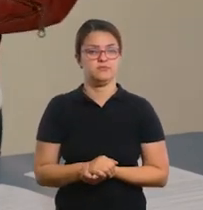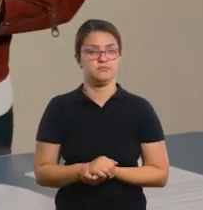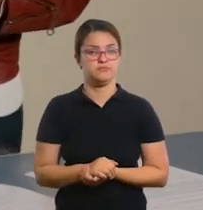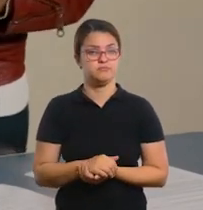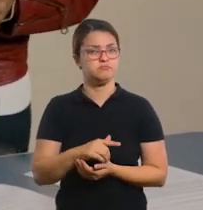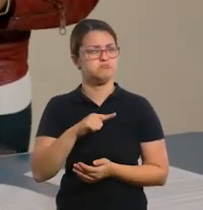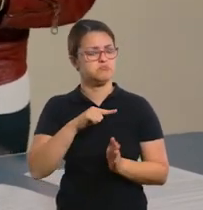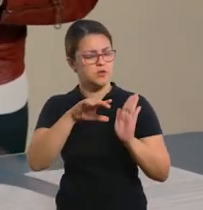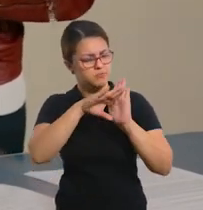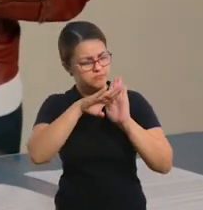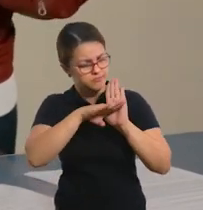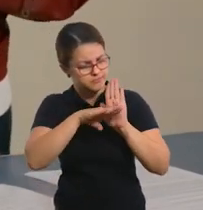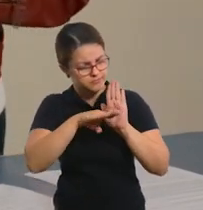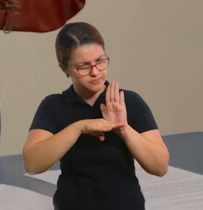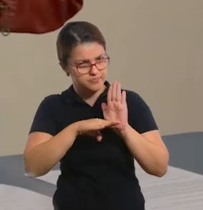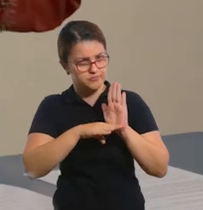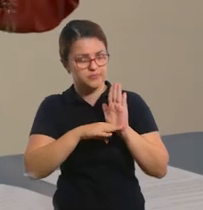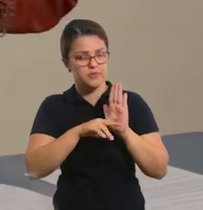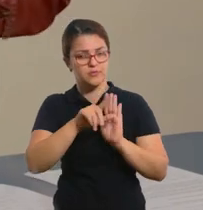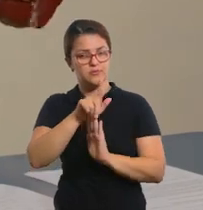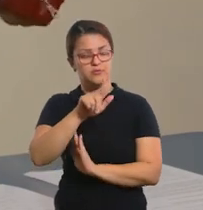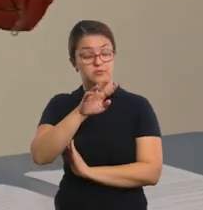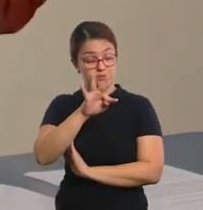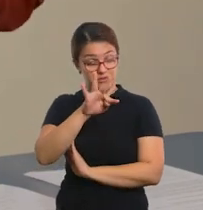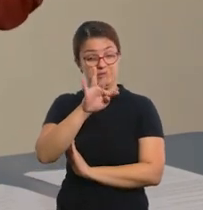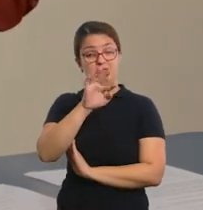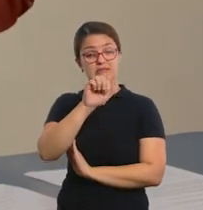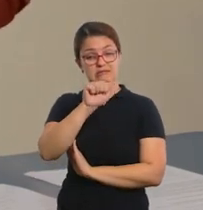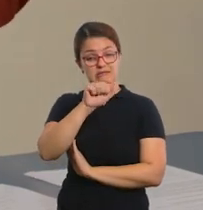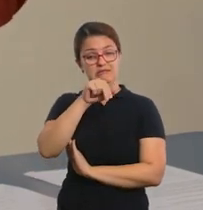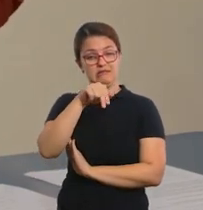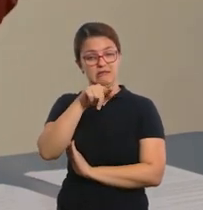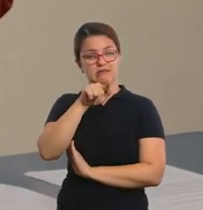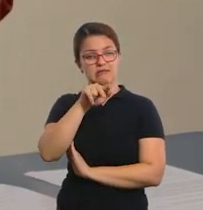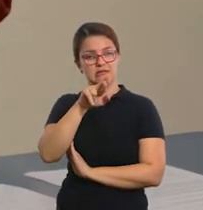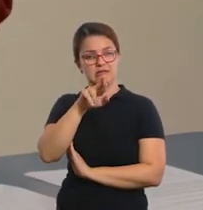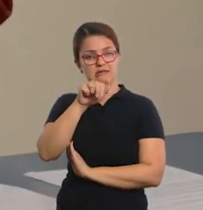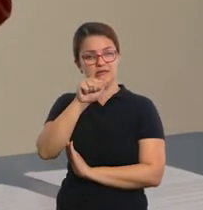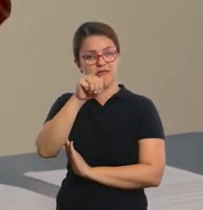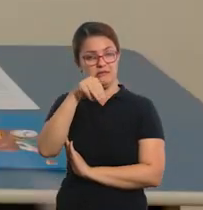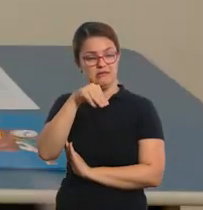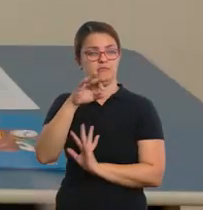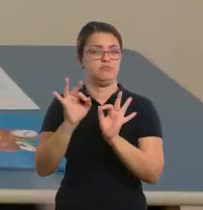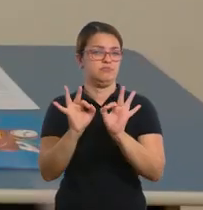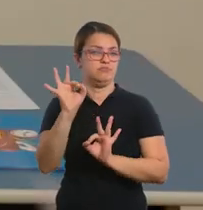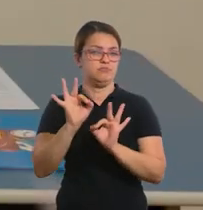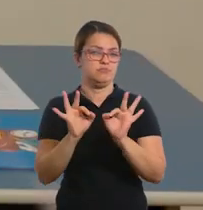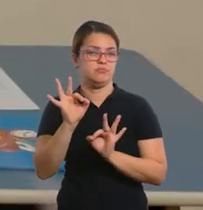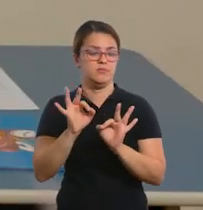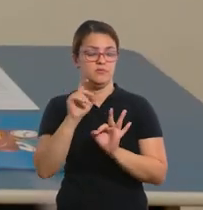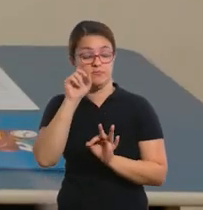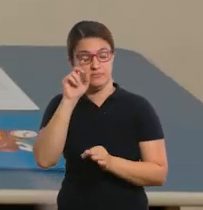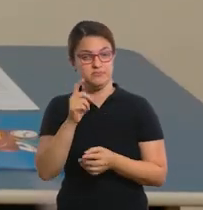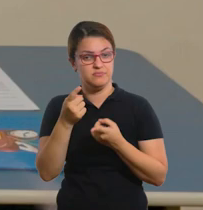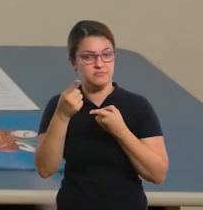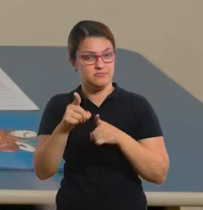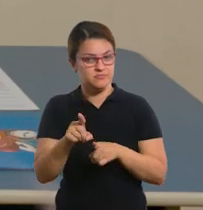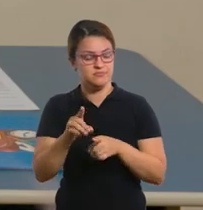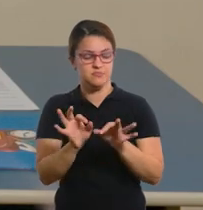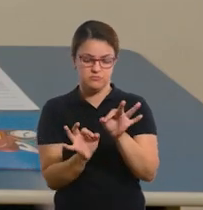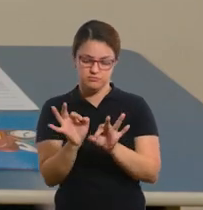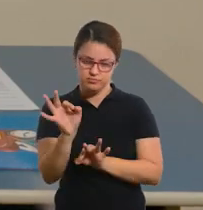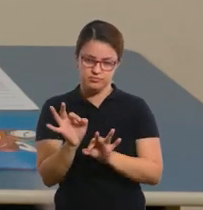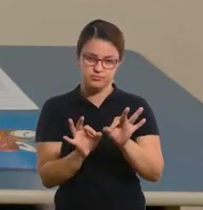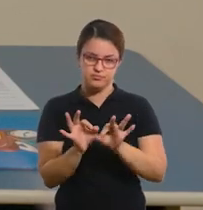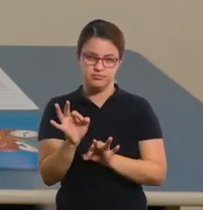na nossa rotina tem atividades que envolvem o tangrã. Vocês precisam confeccionar um tangrã na atividade. Então, o desafio é vocês montarem